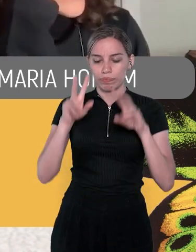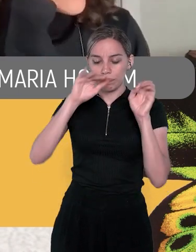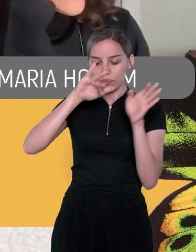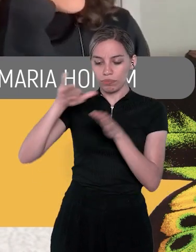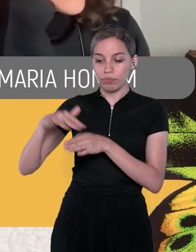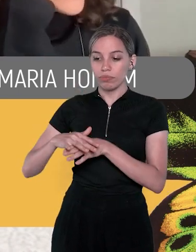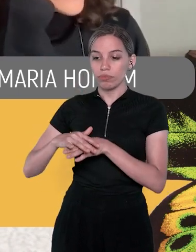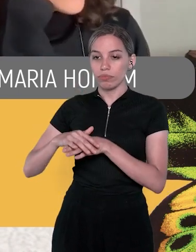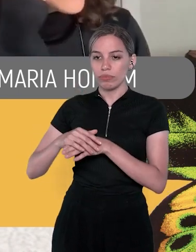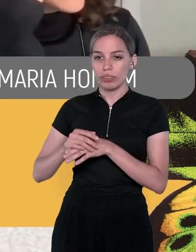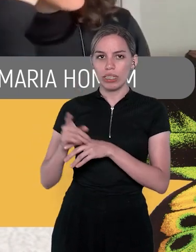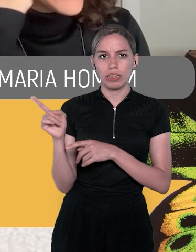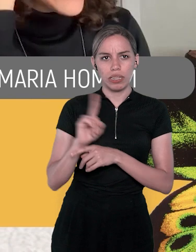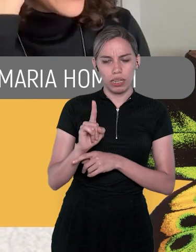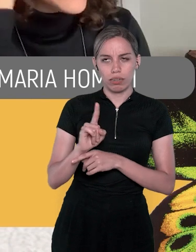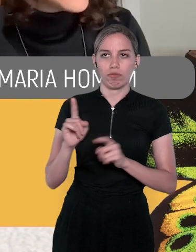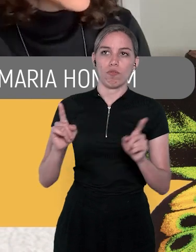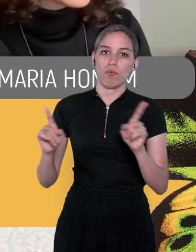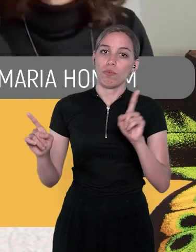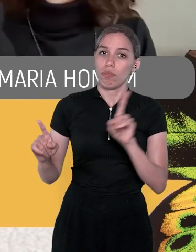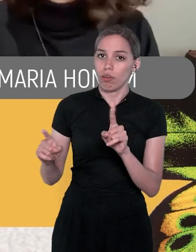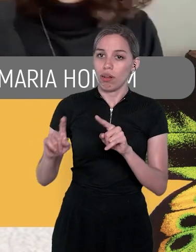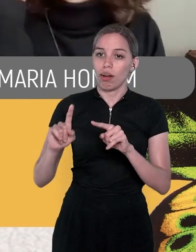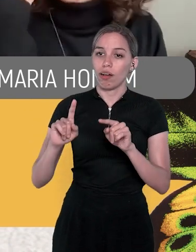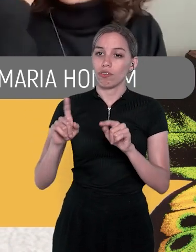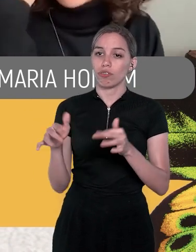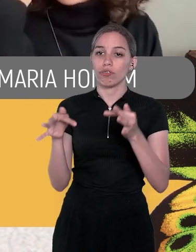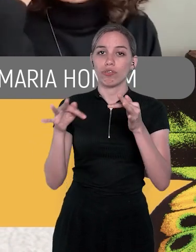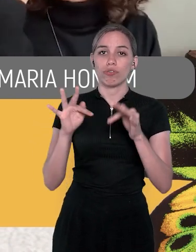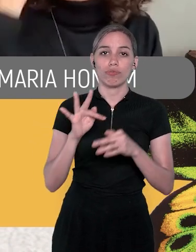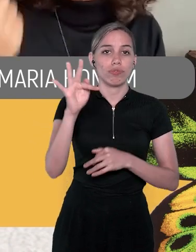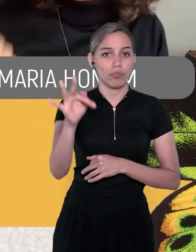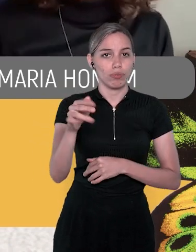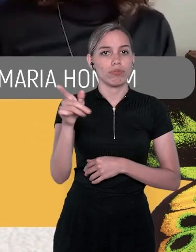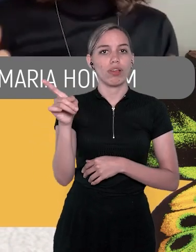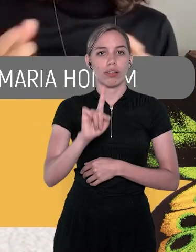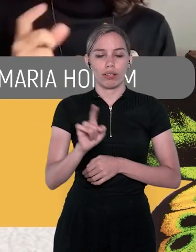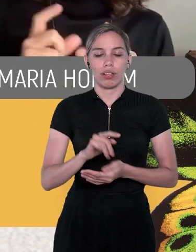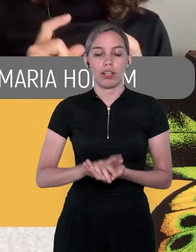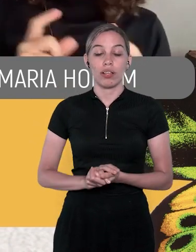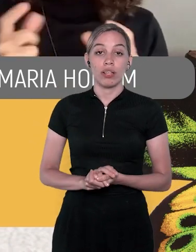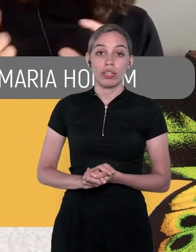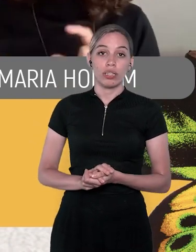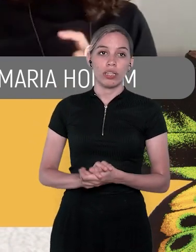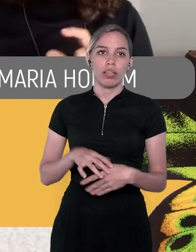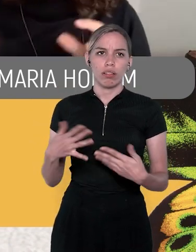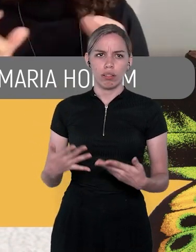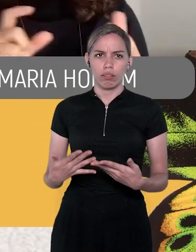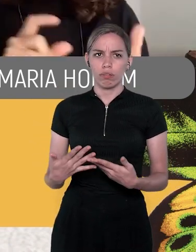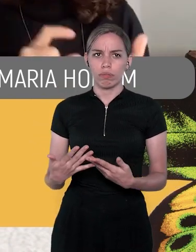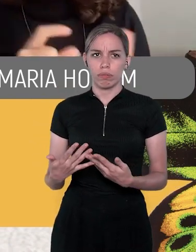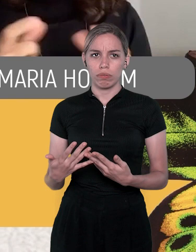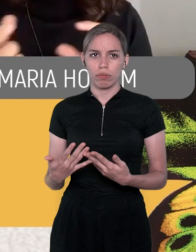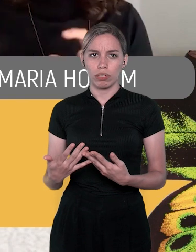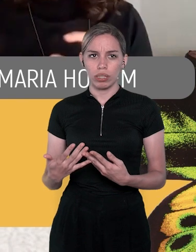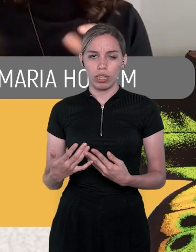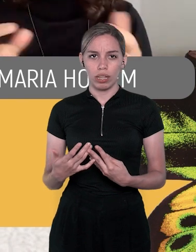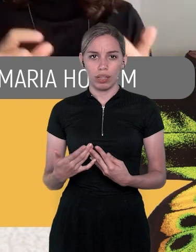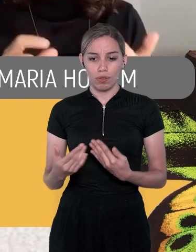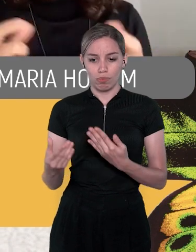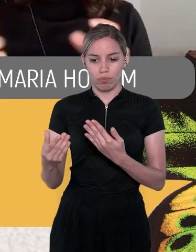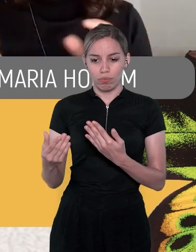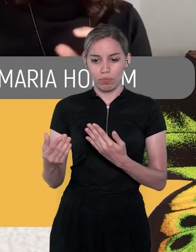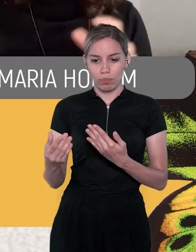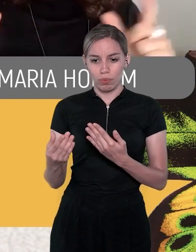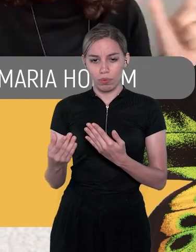A negação da negação dará em negação, né? Então, assim, e o tempo todo é essa